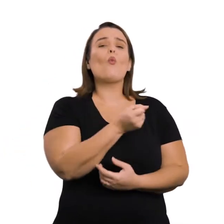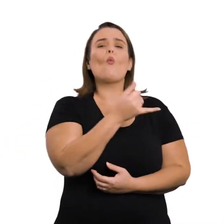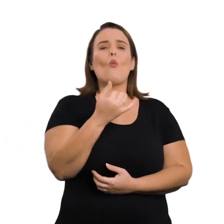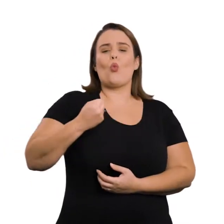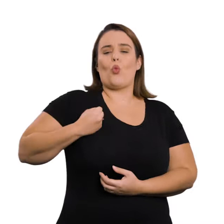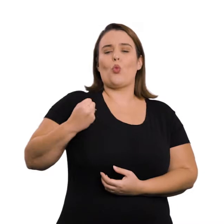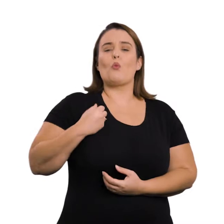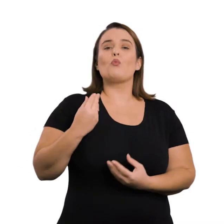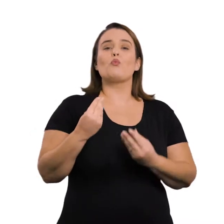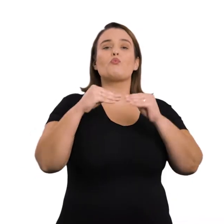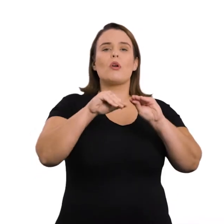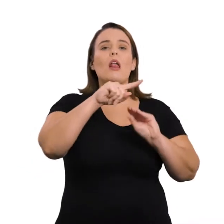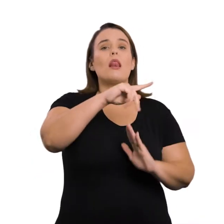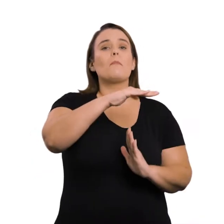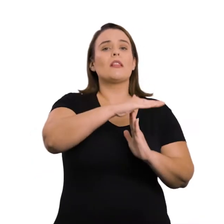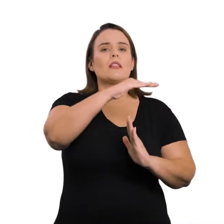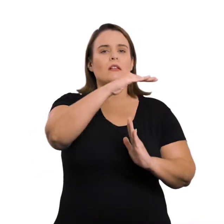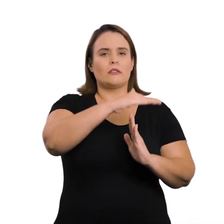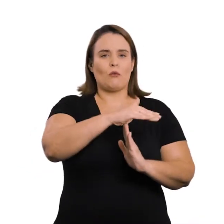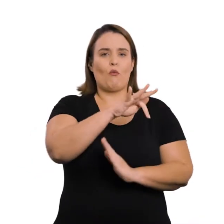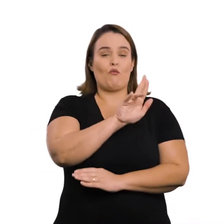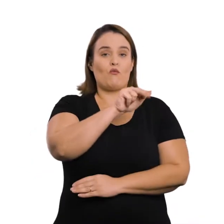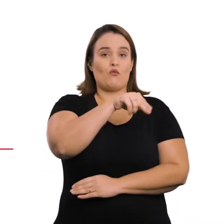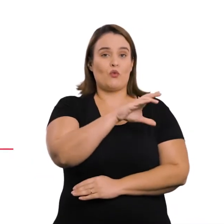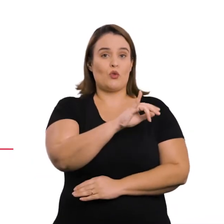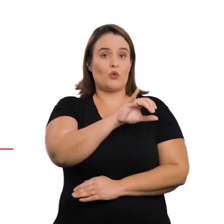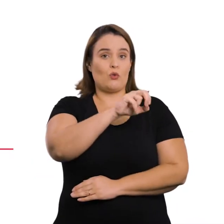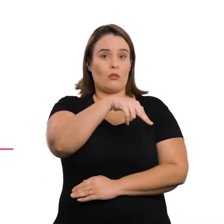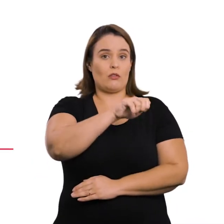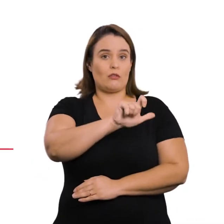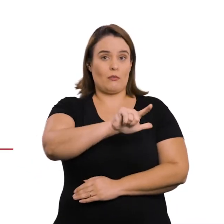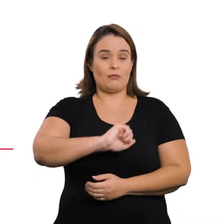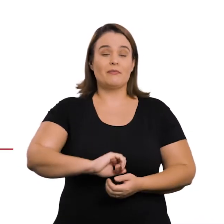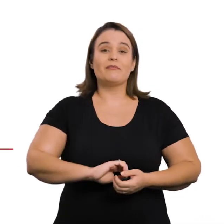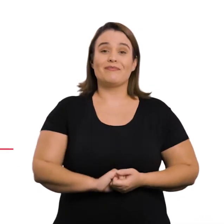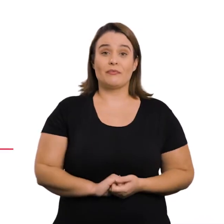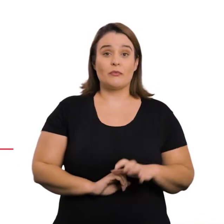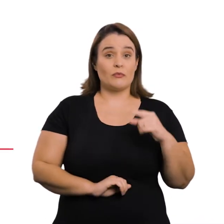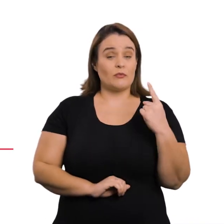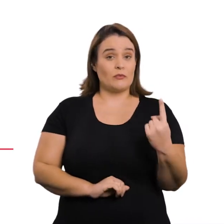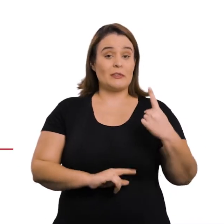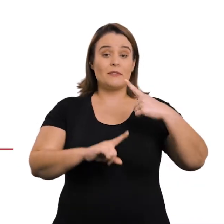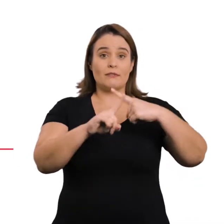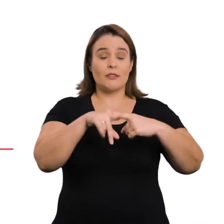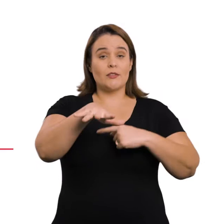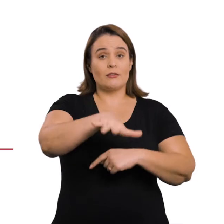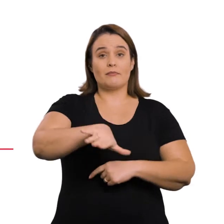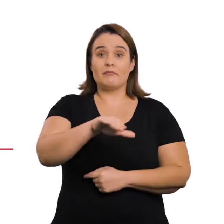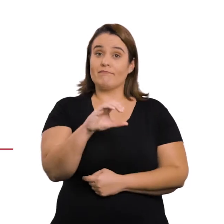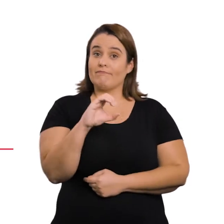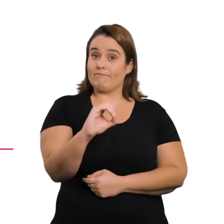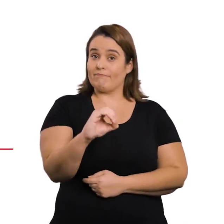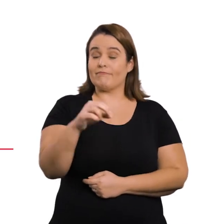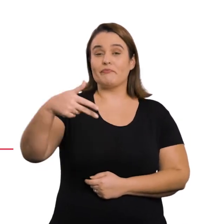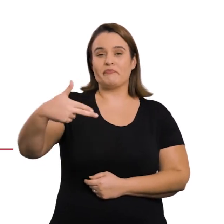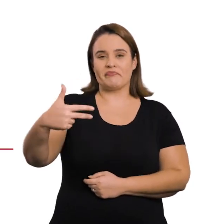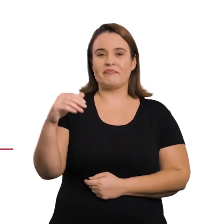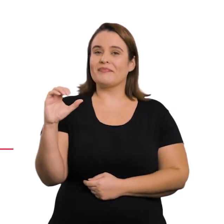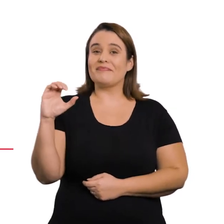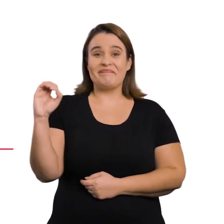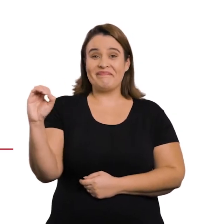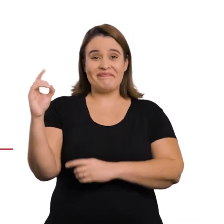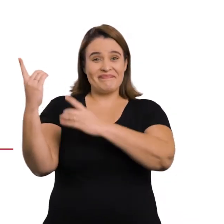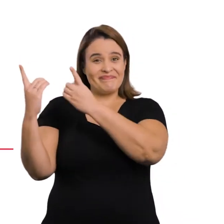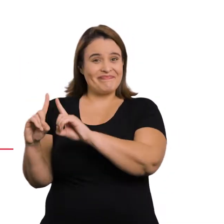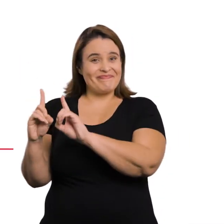do peso atribuído à limitação funcional. Limitação funcional 1 vezes ambiente 0